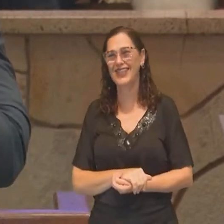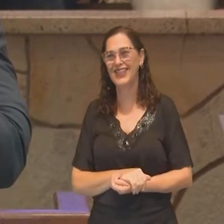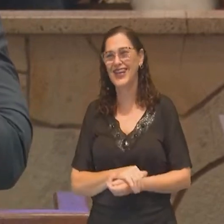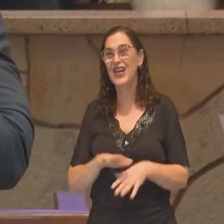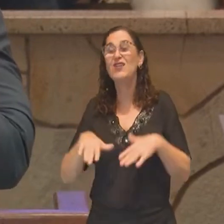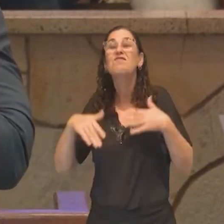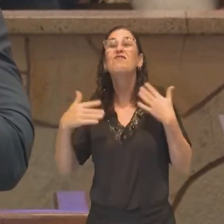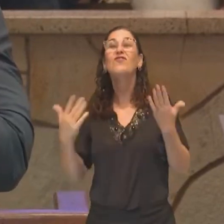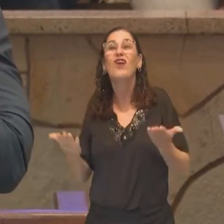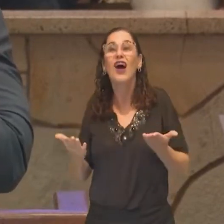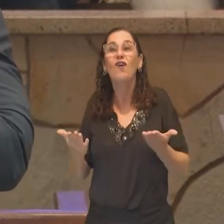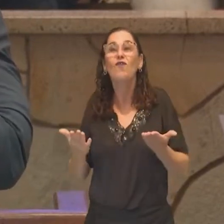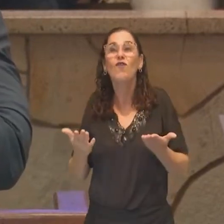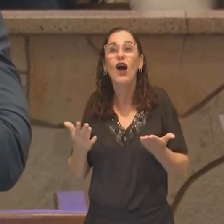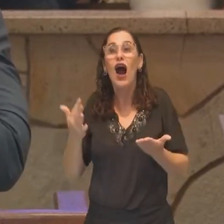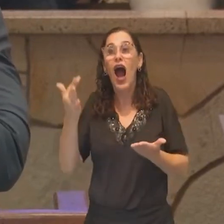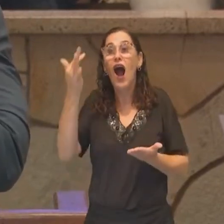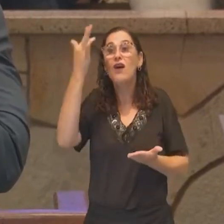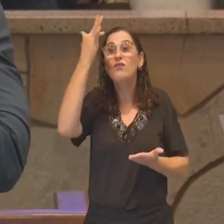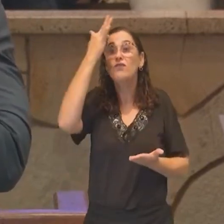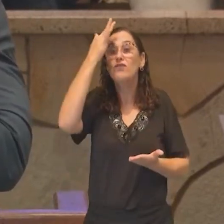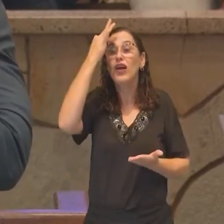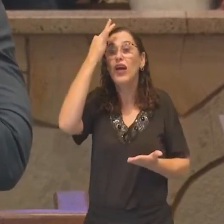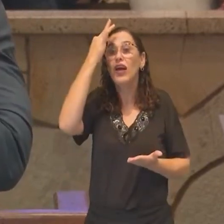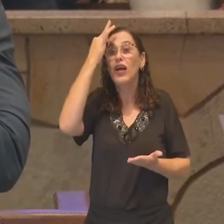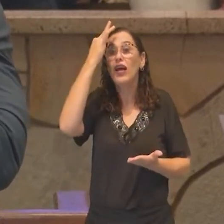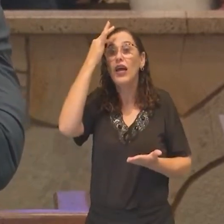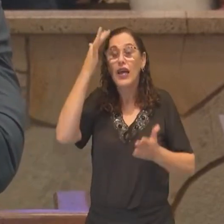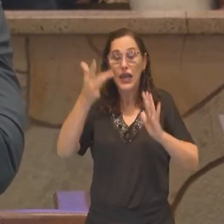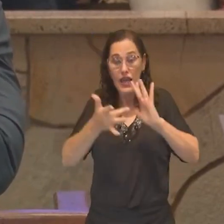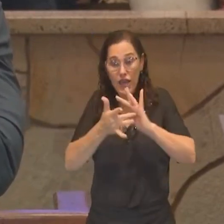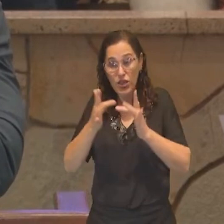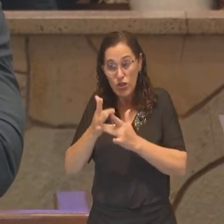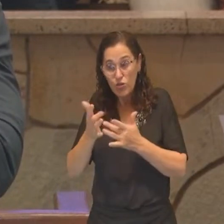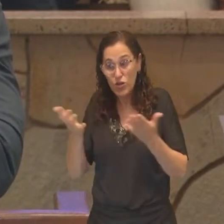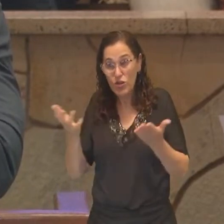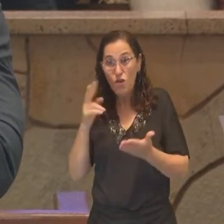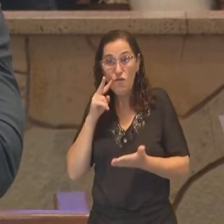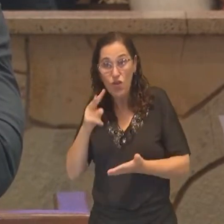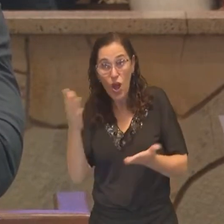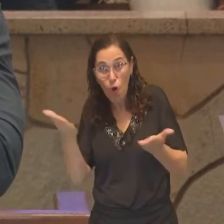é a fé que Ele vê nessa noite?